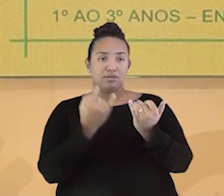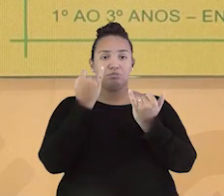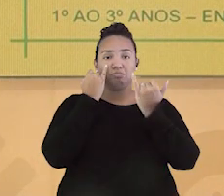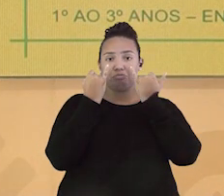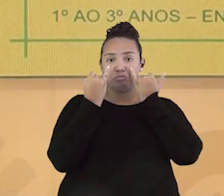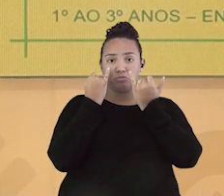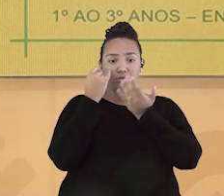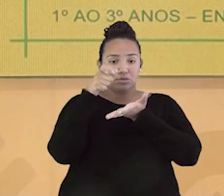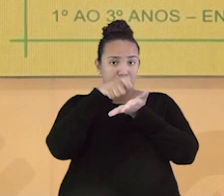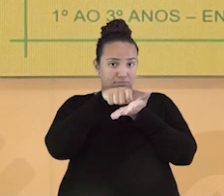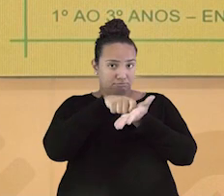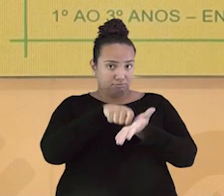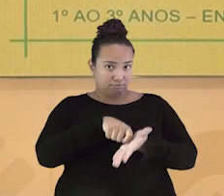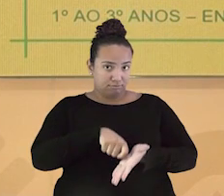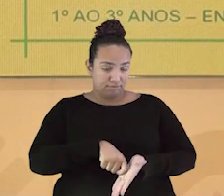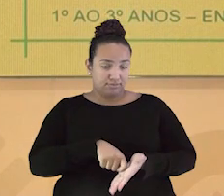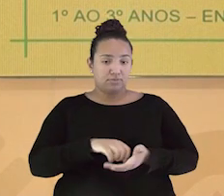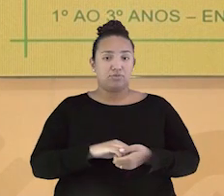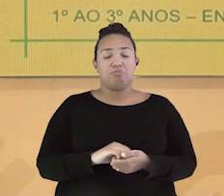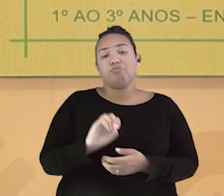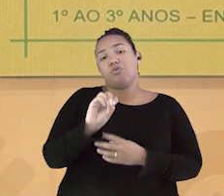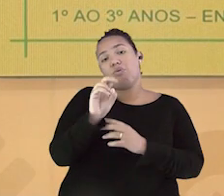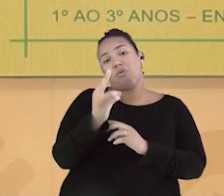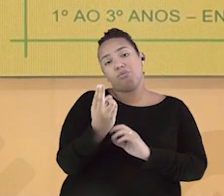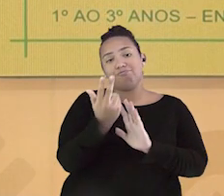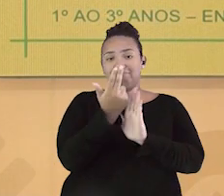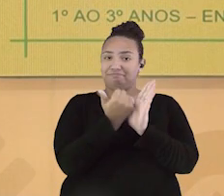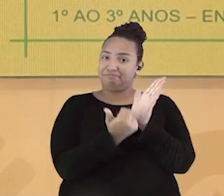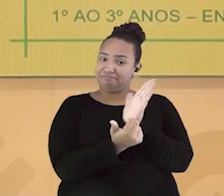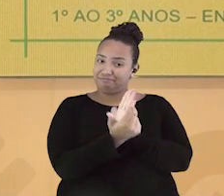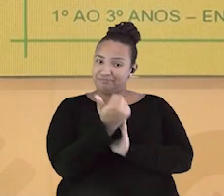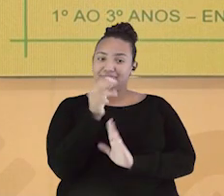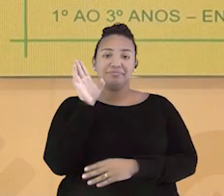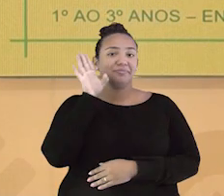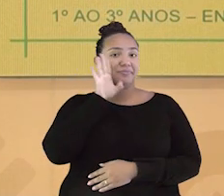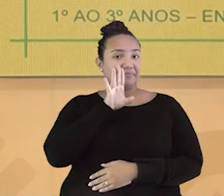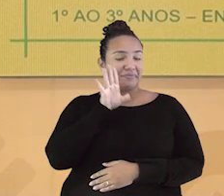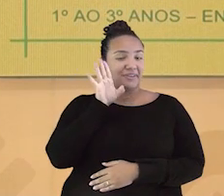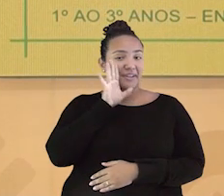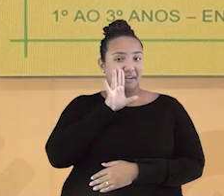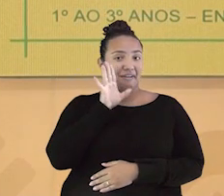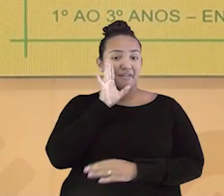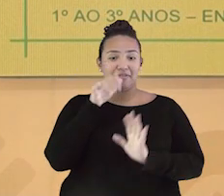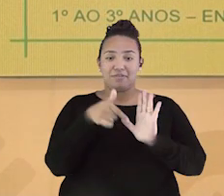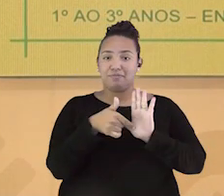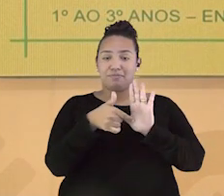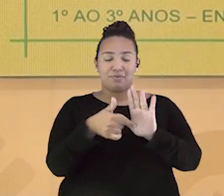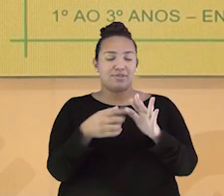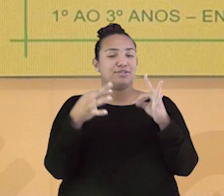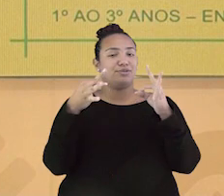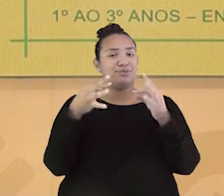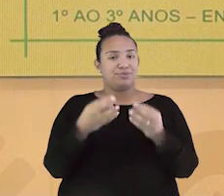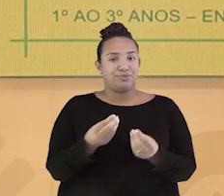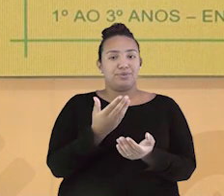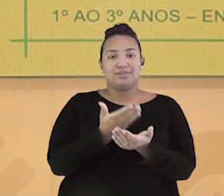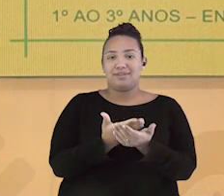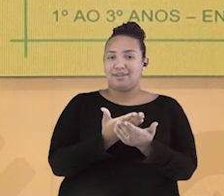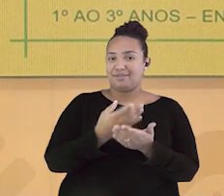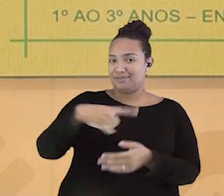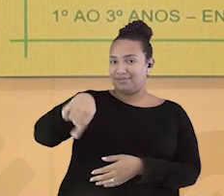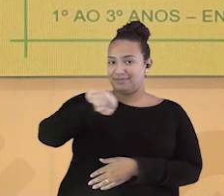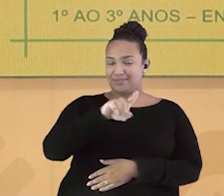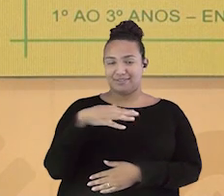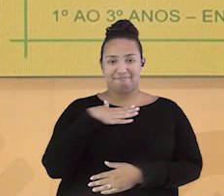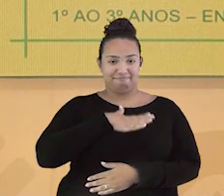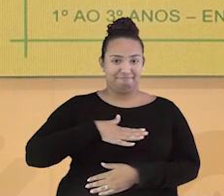na aula de hoje, ou fazer um desenho bem legal que represente as partes que forem mais divertidas para você nas aulas